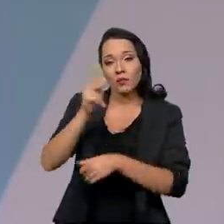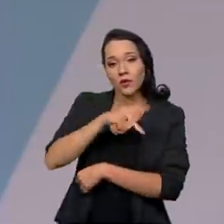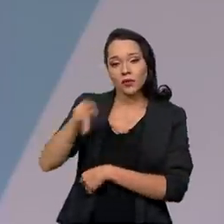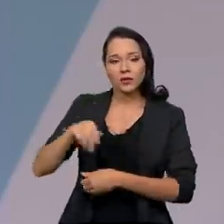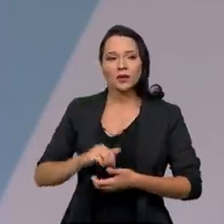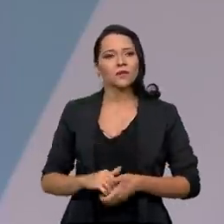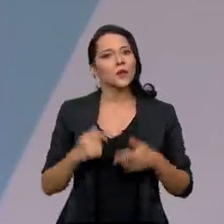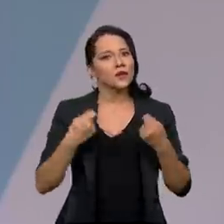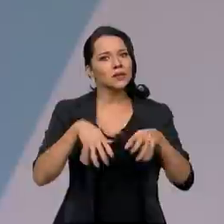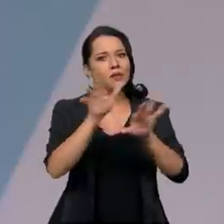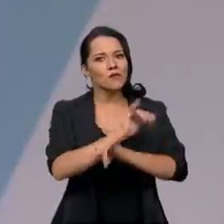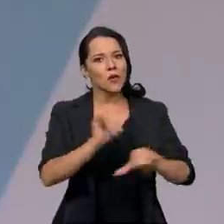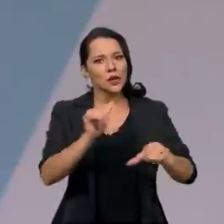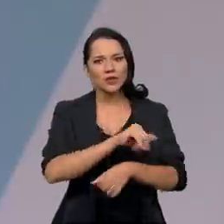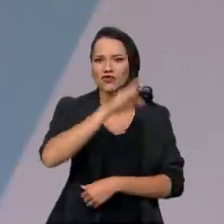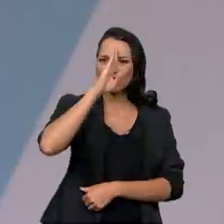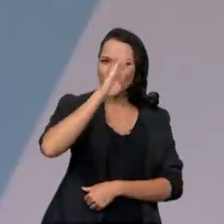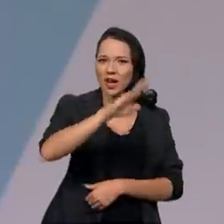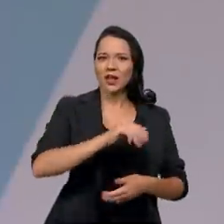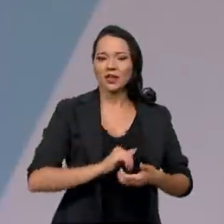isso tem que ser uma informação direta,